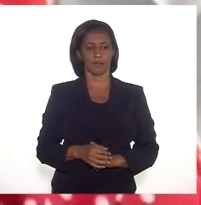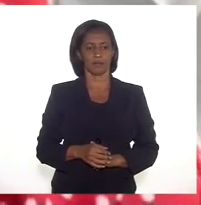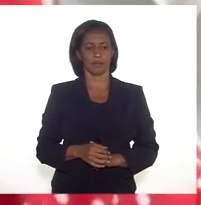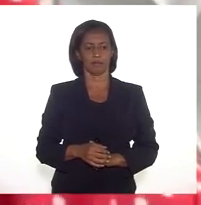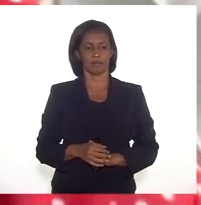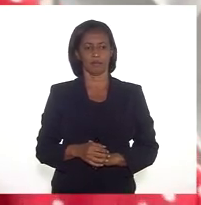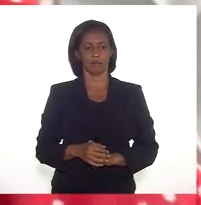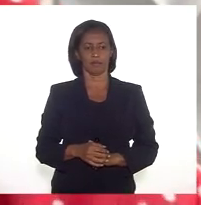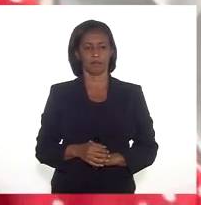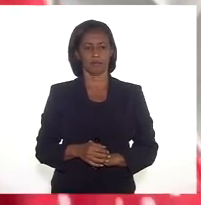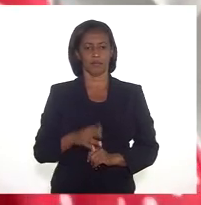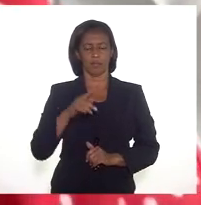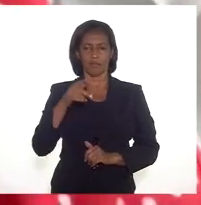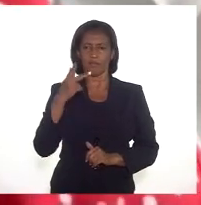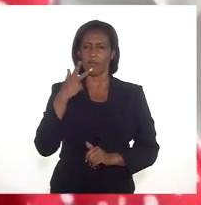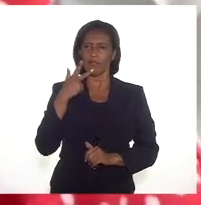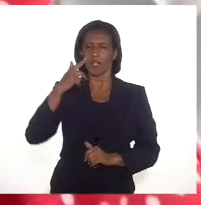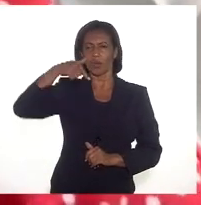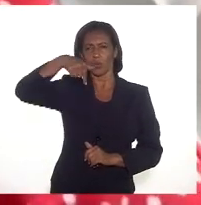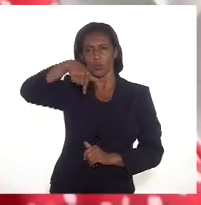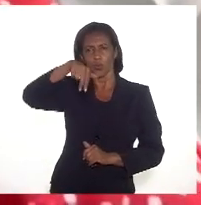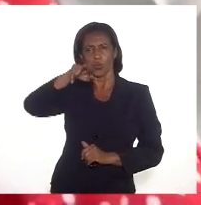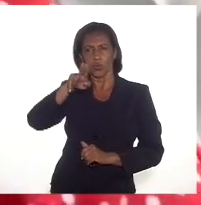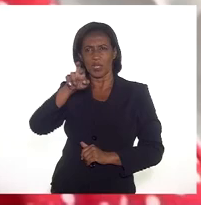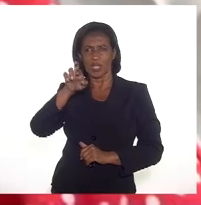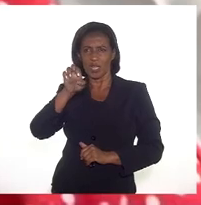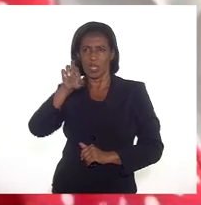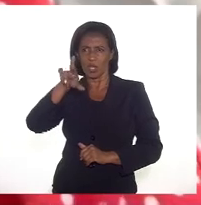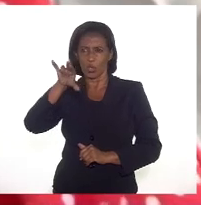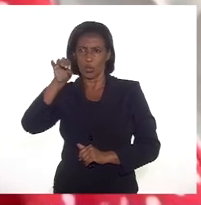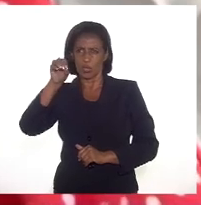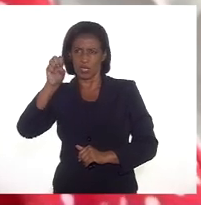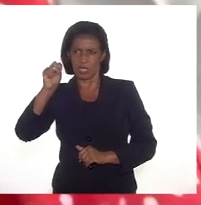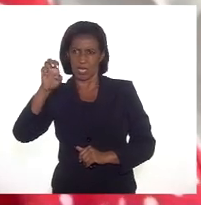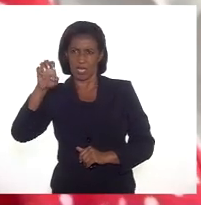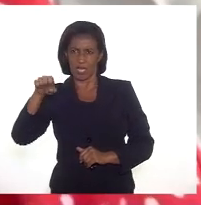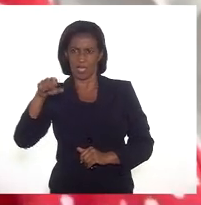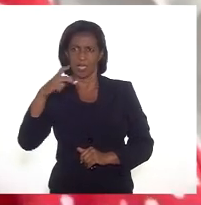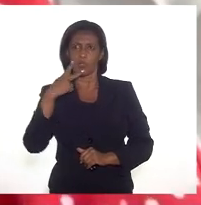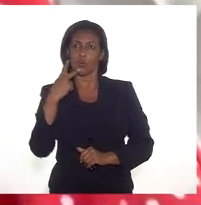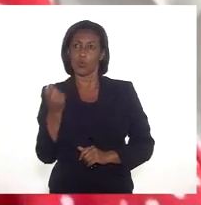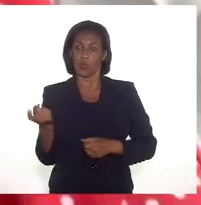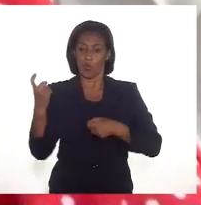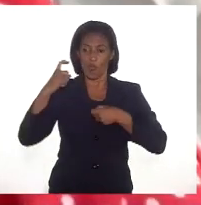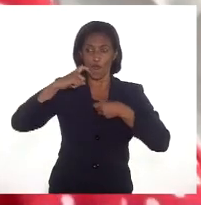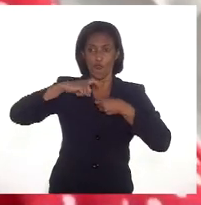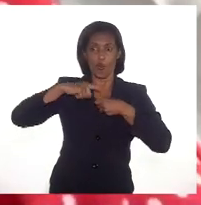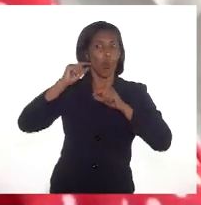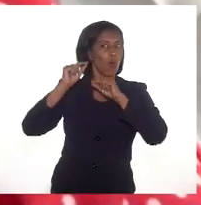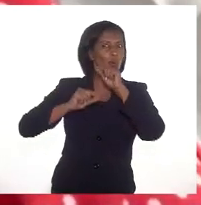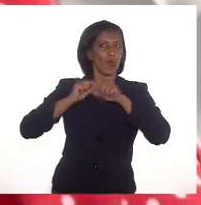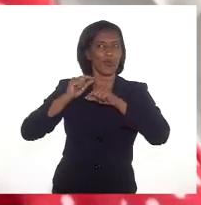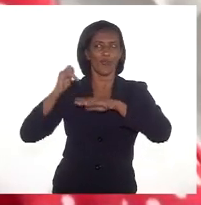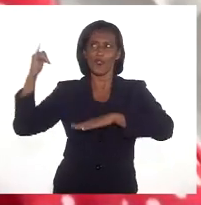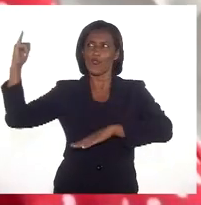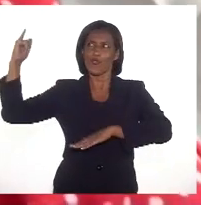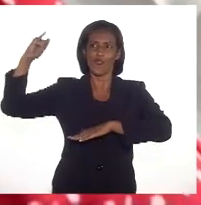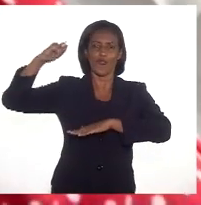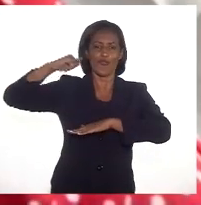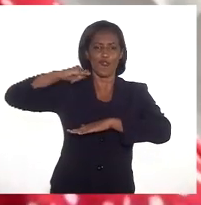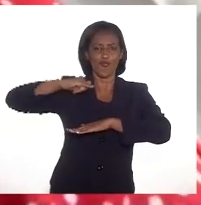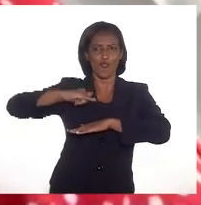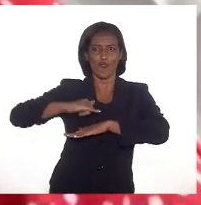questão do querosene, o que nós desejamos, né, é a retomada dos voos do Estado do Rio de Janeiro,